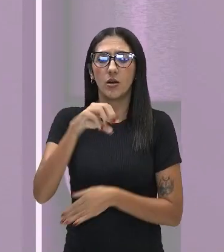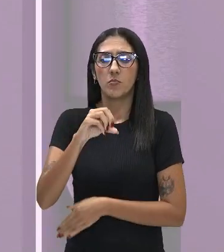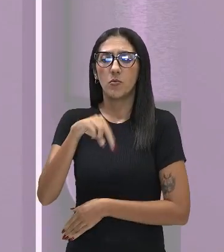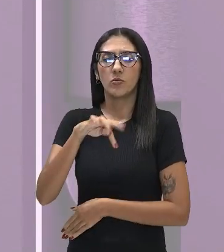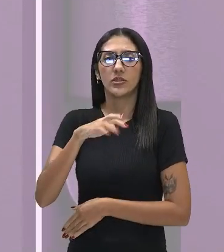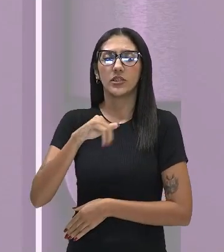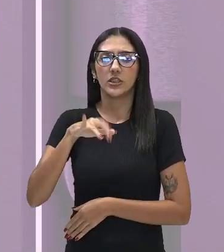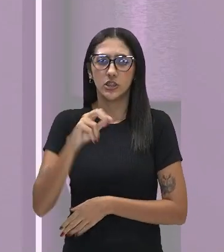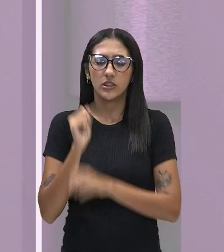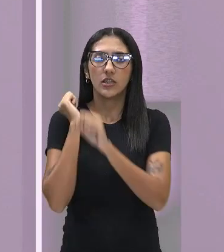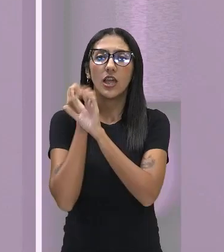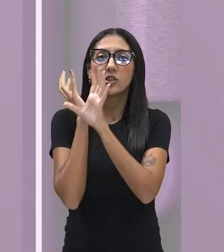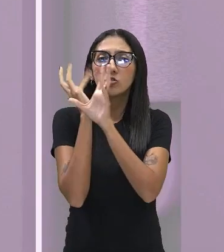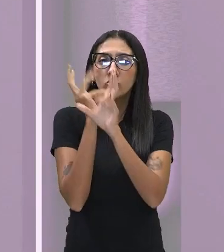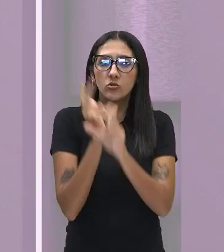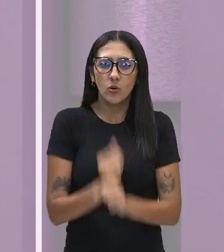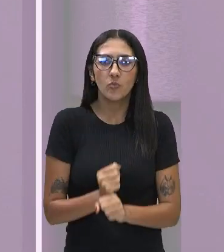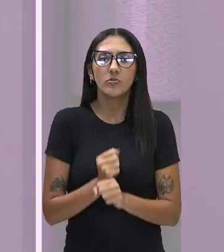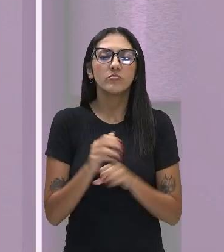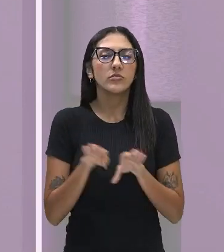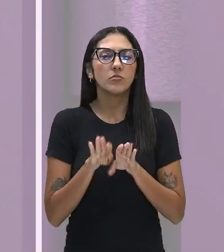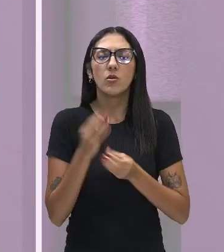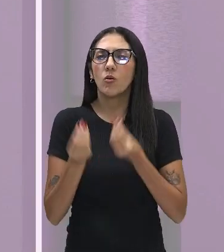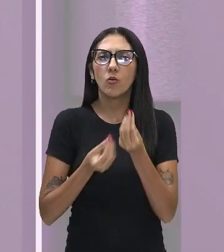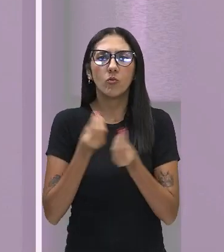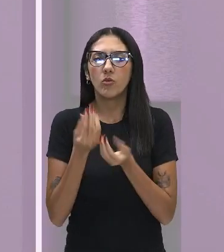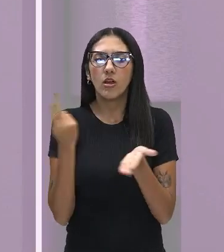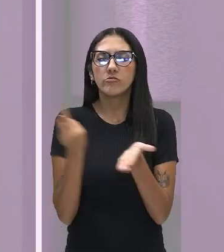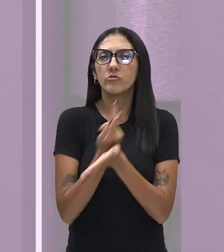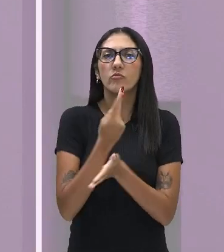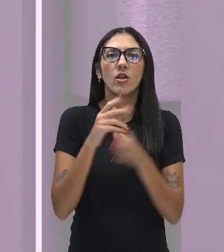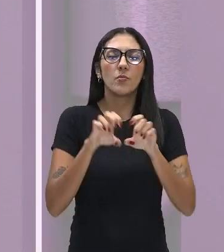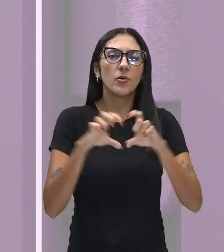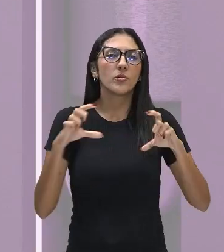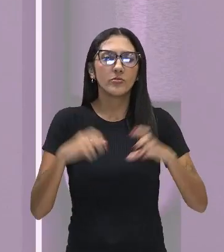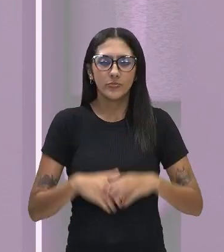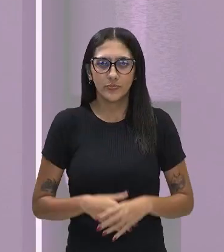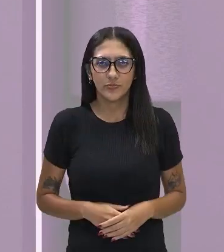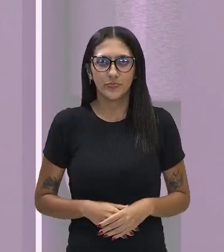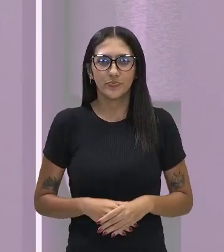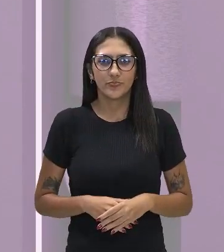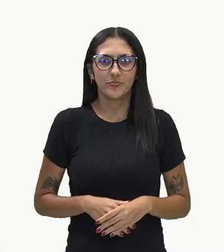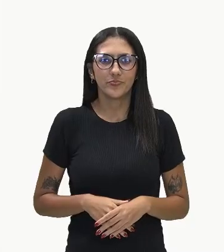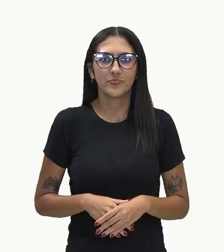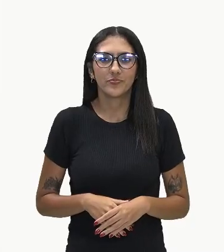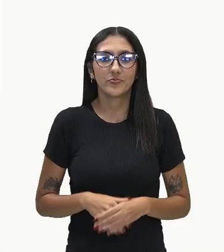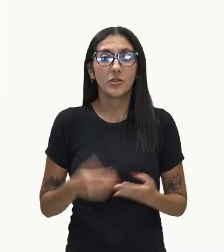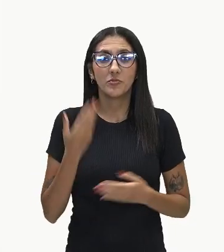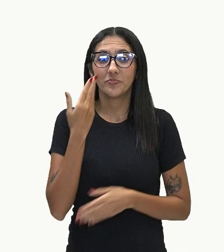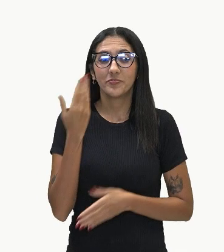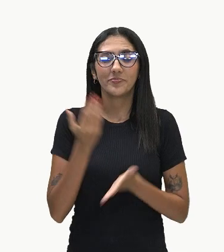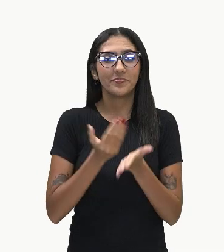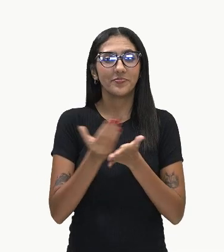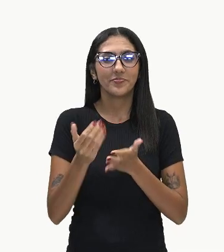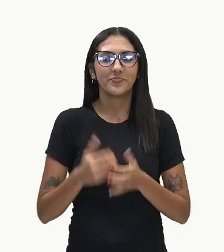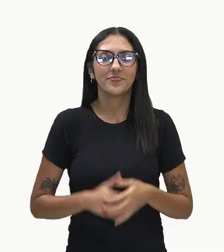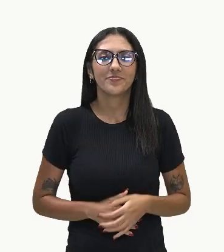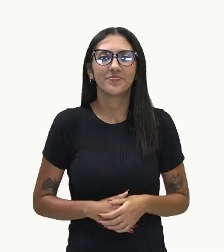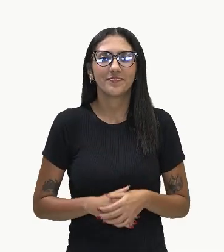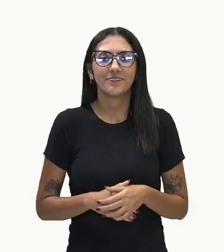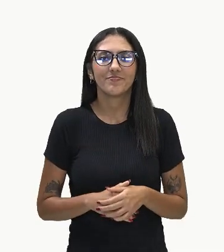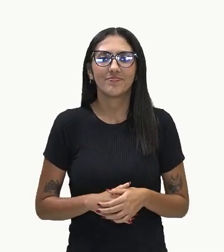resolve um problema sobre juros simples. Tudo bem? Então, vamos lá, vamos iniciar.